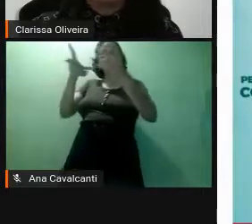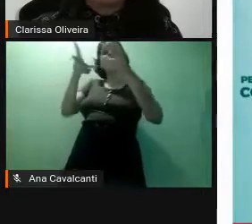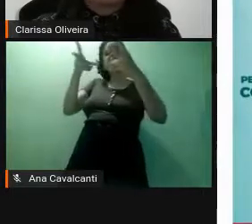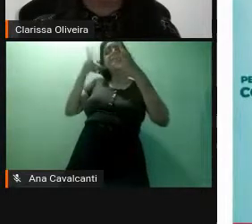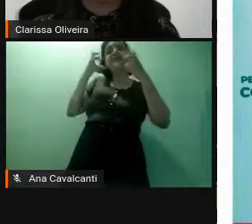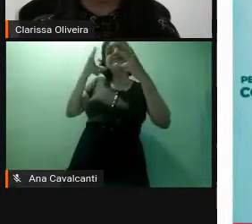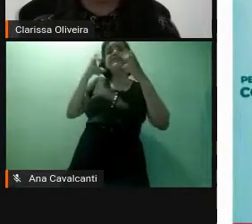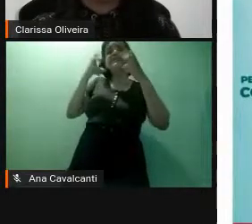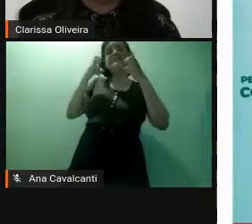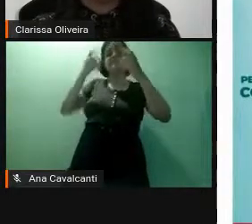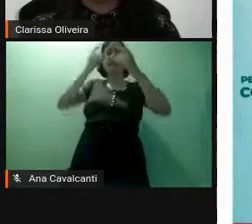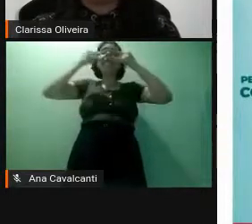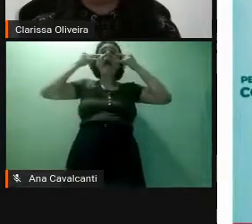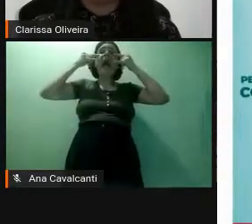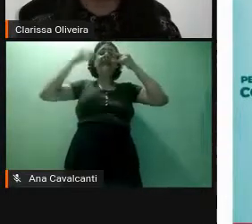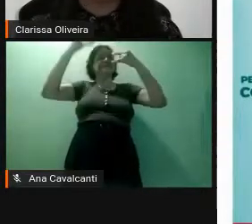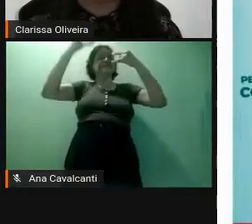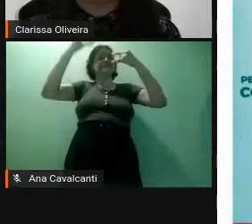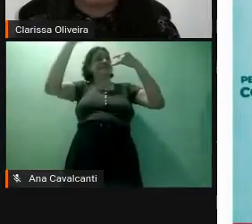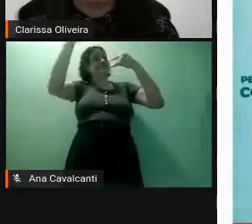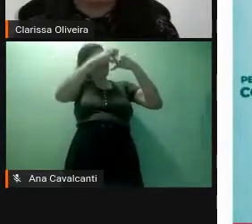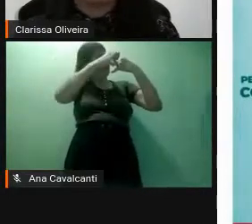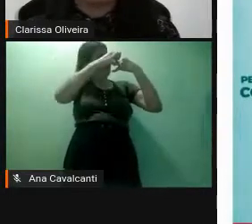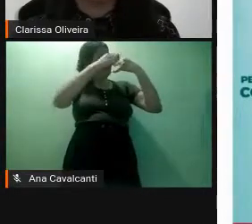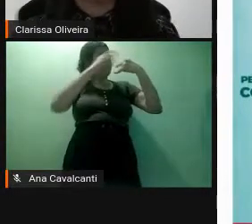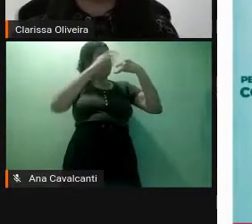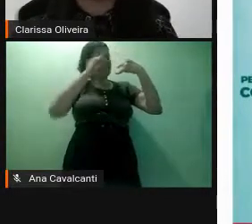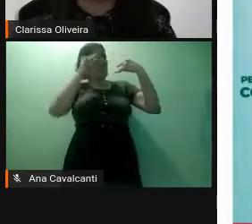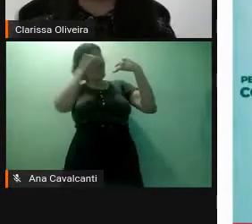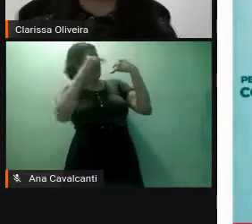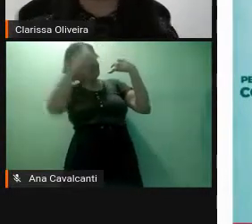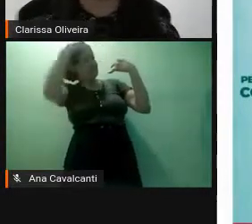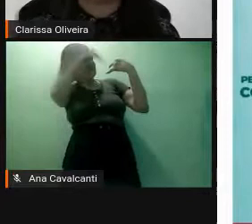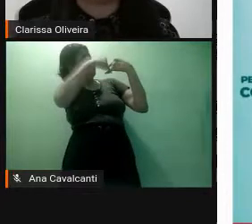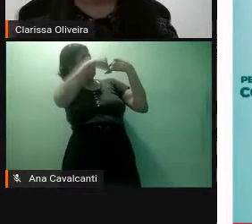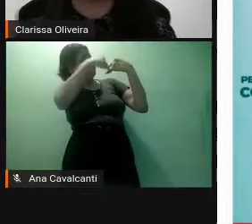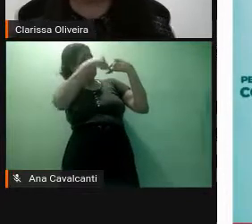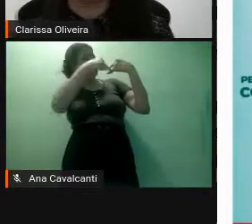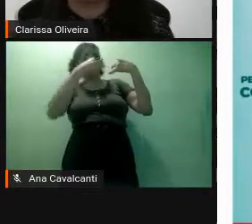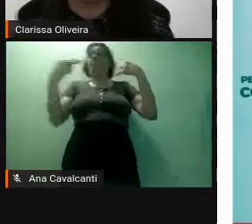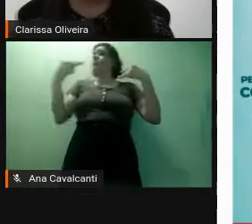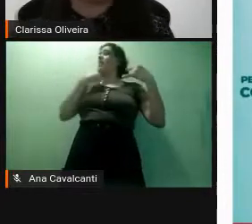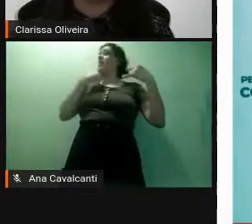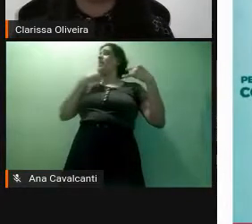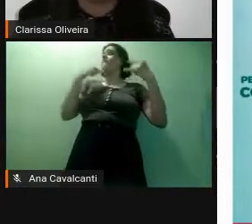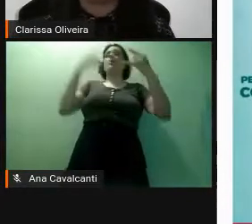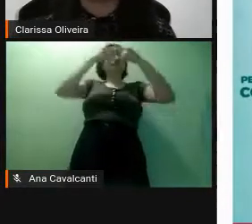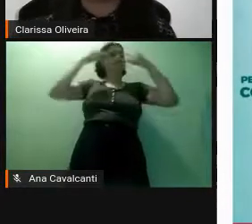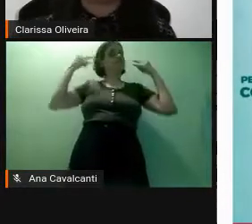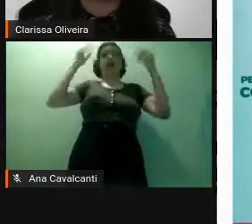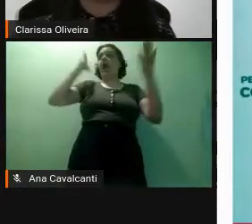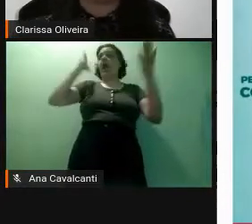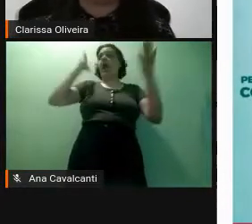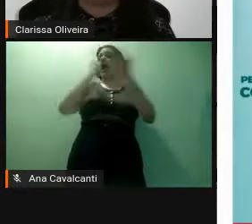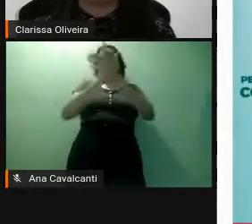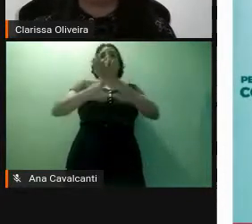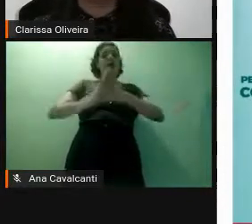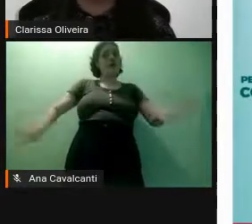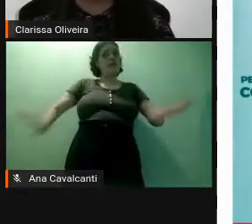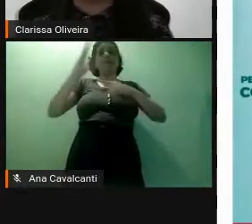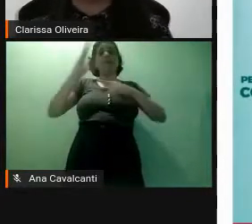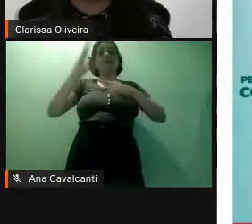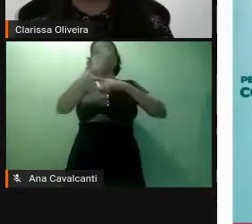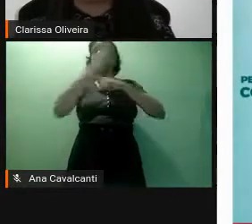nela, um rasgo. Se você viu que ela está rasgada, você não pode usar mais essa máscara, porque ela não vai estar te